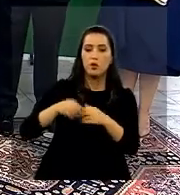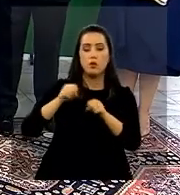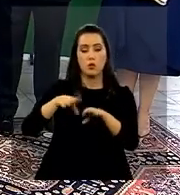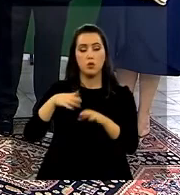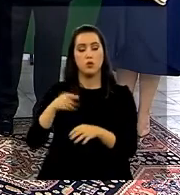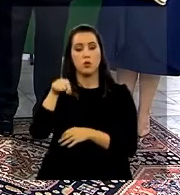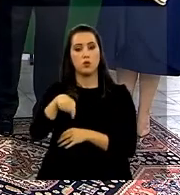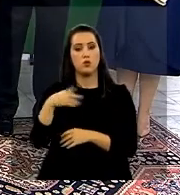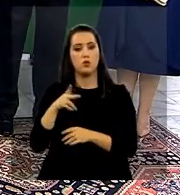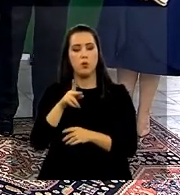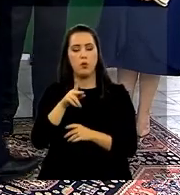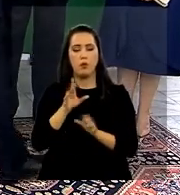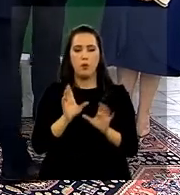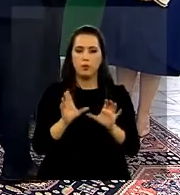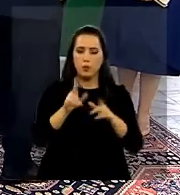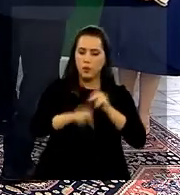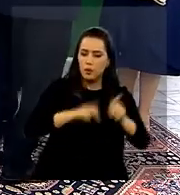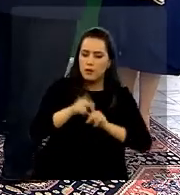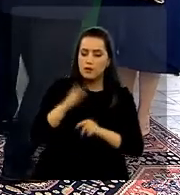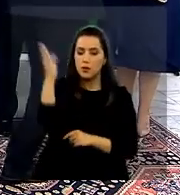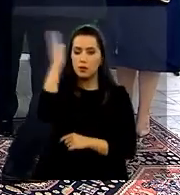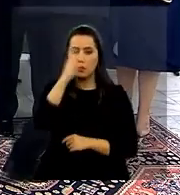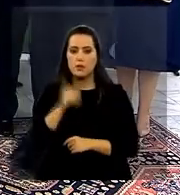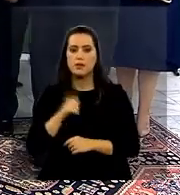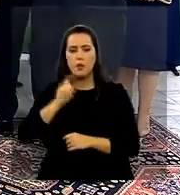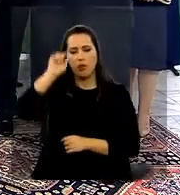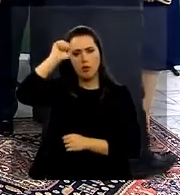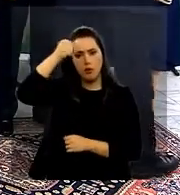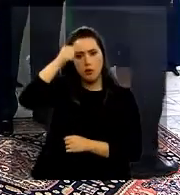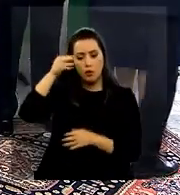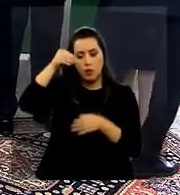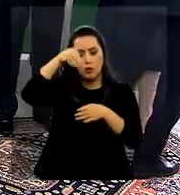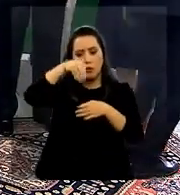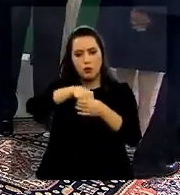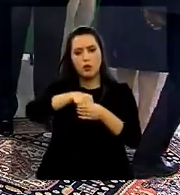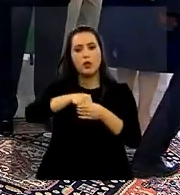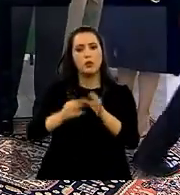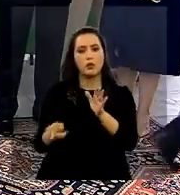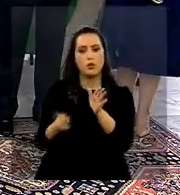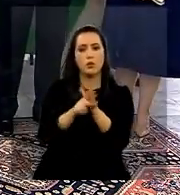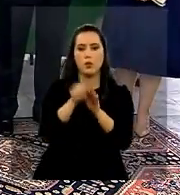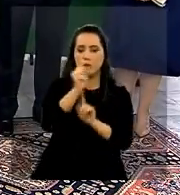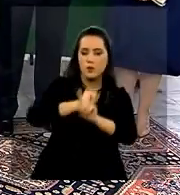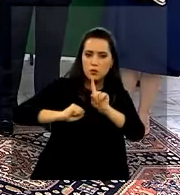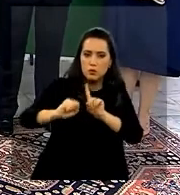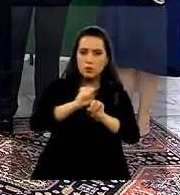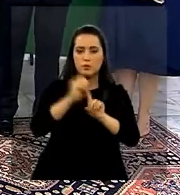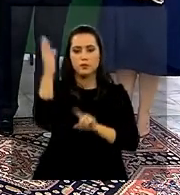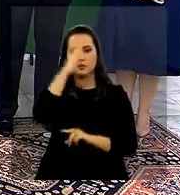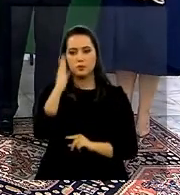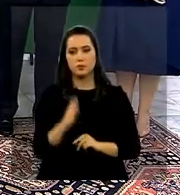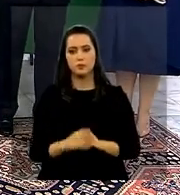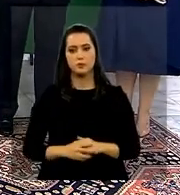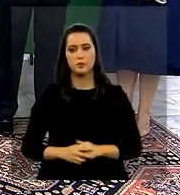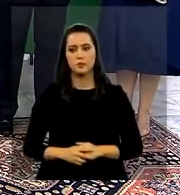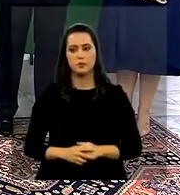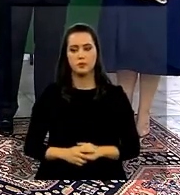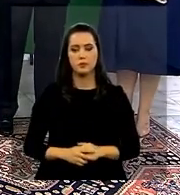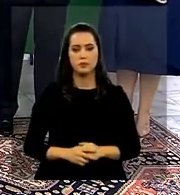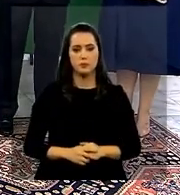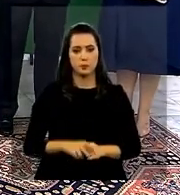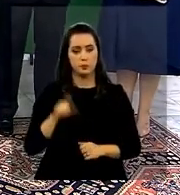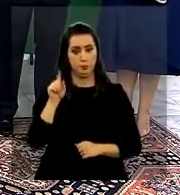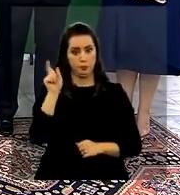elemento negro um dos seus elementos constitutivos da sociedade brasileira. Senhor Jacek